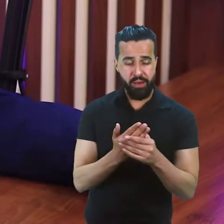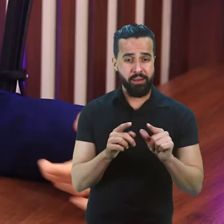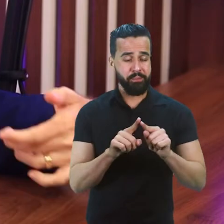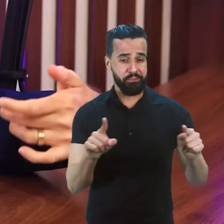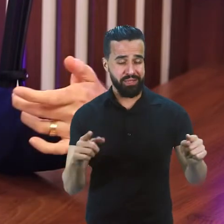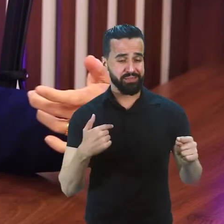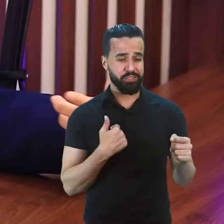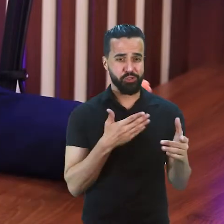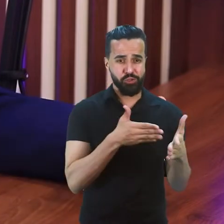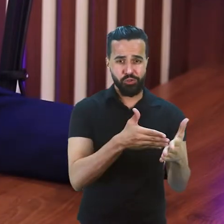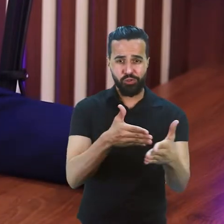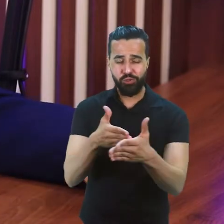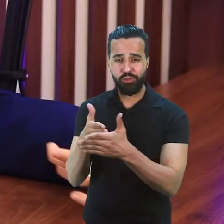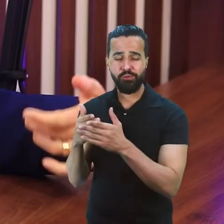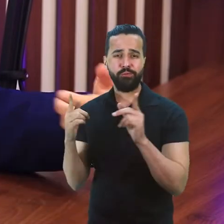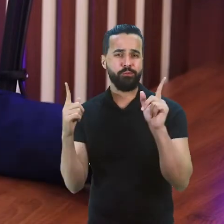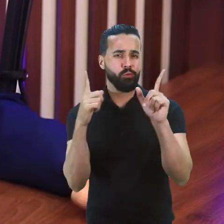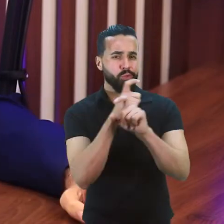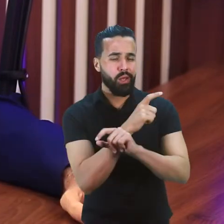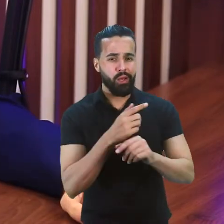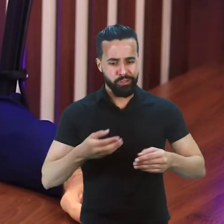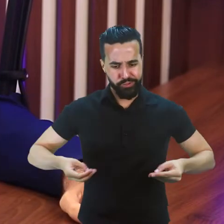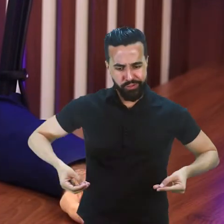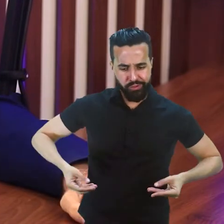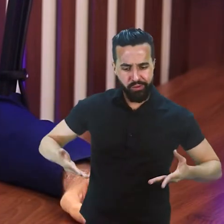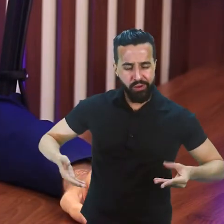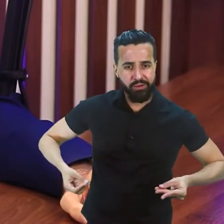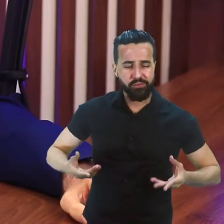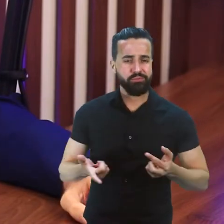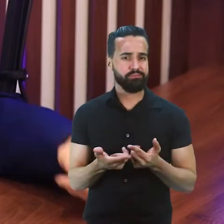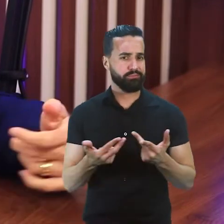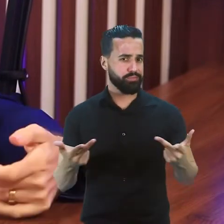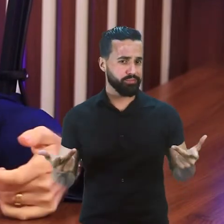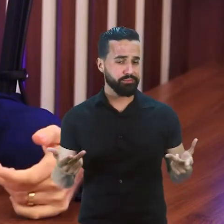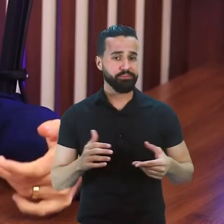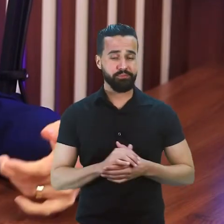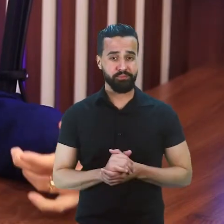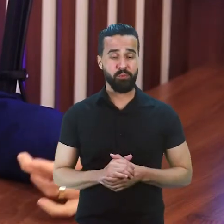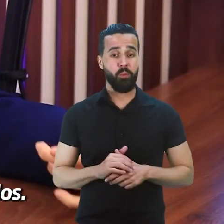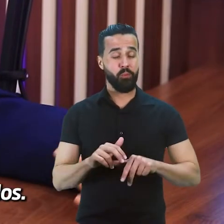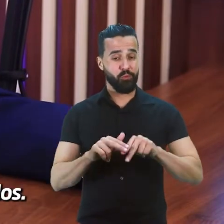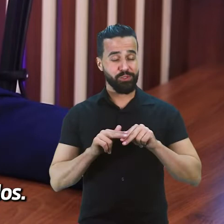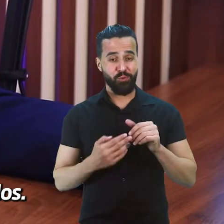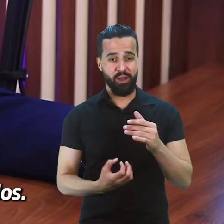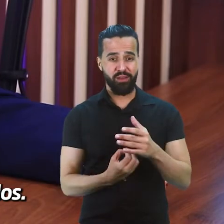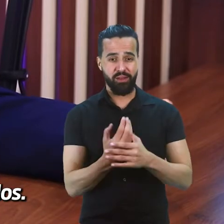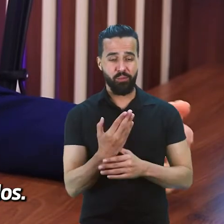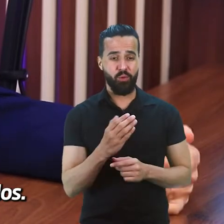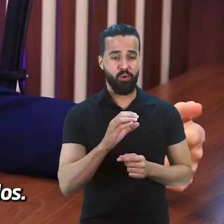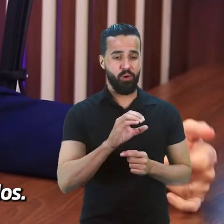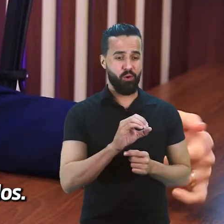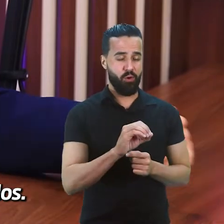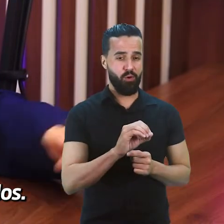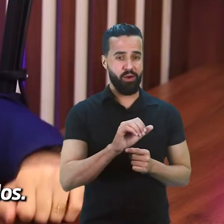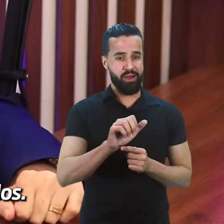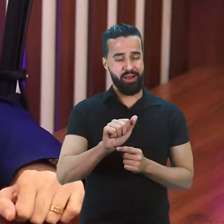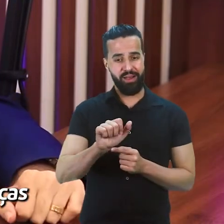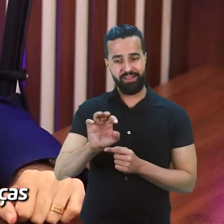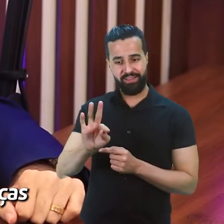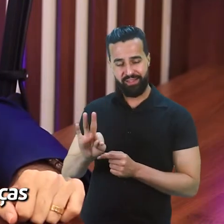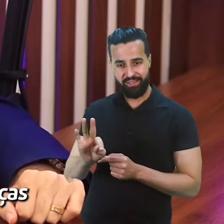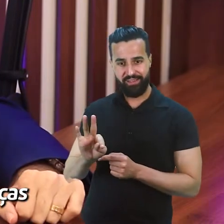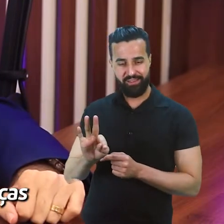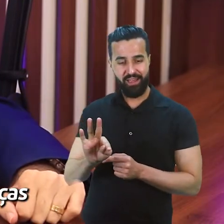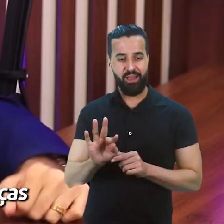umas dificuldades, teria despesas, né? Então nós criamos a OAT, Organização Acessibilidade para Todos,